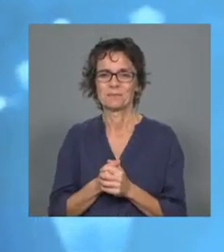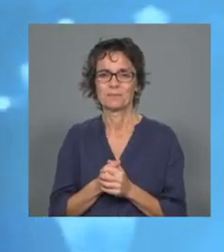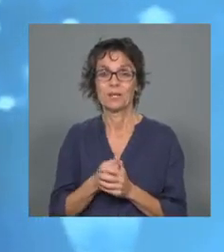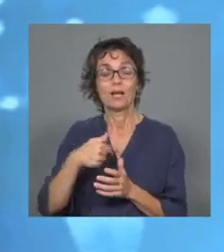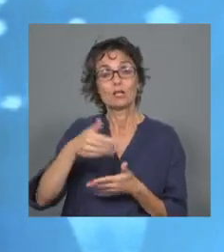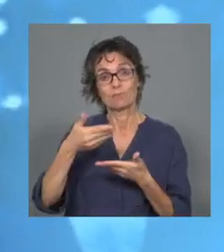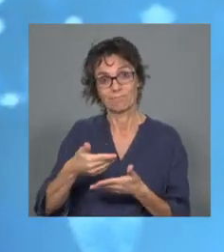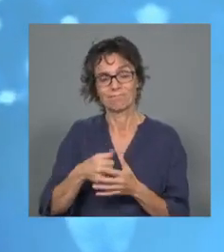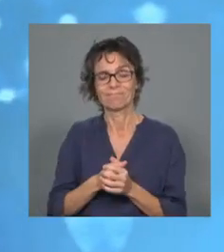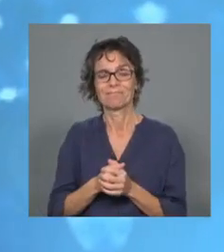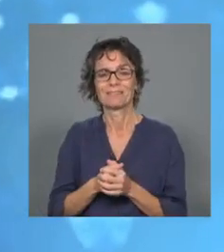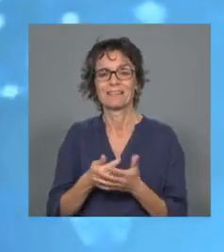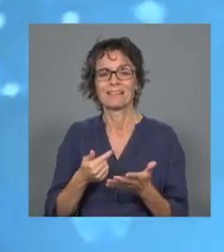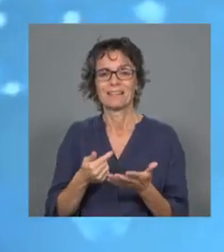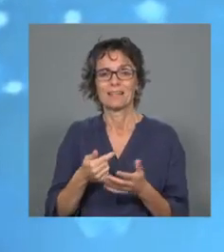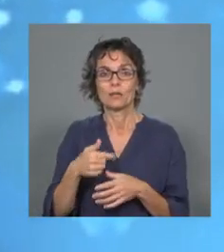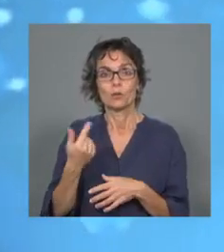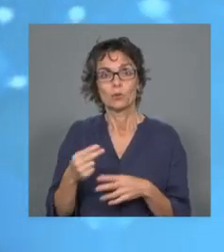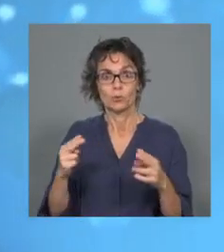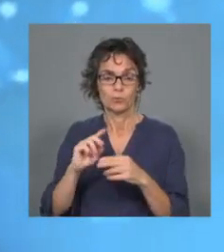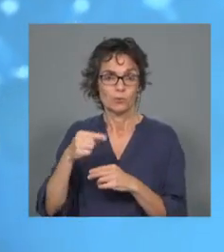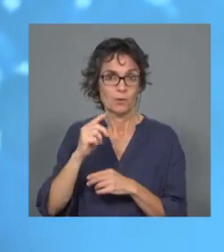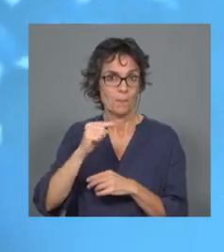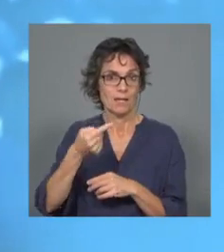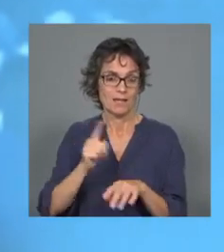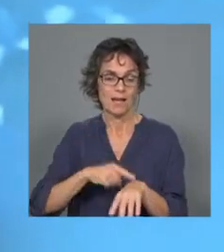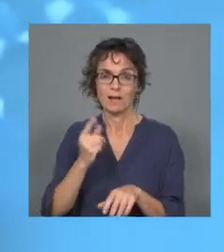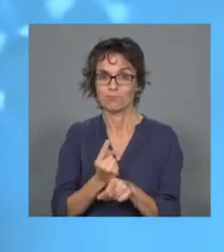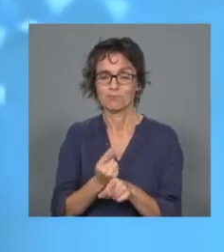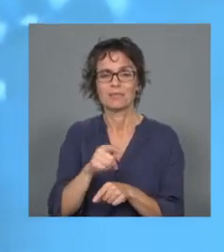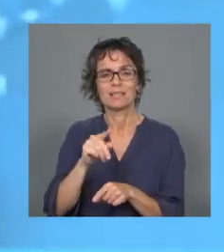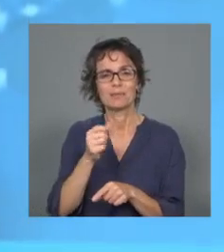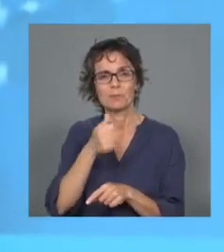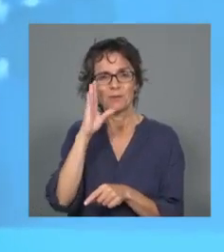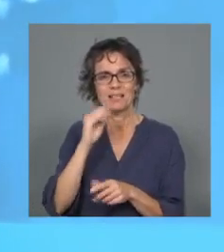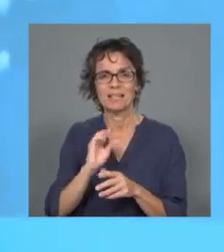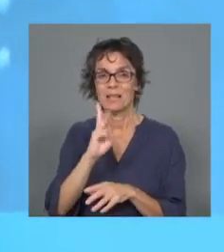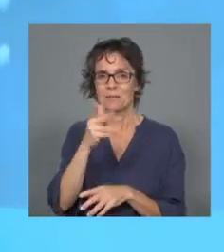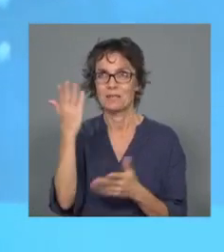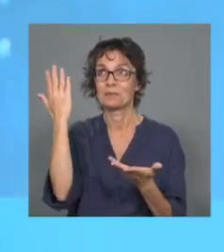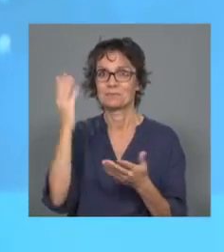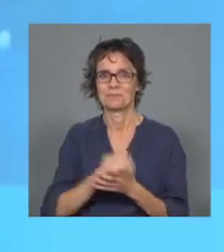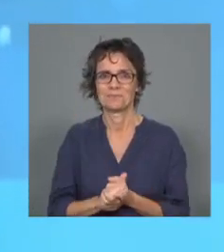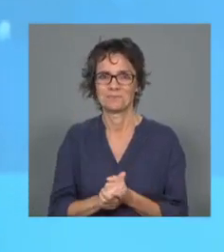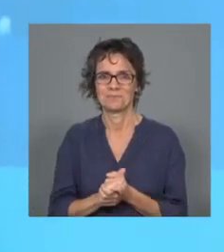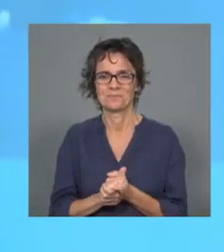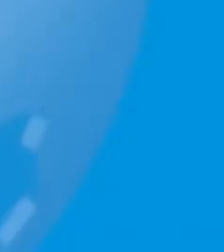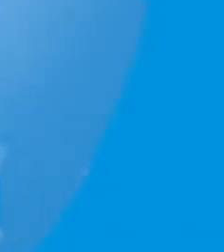por aqui, mas na certeza de um novo encontro amanhã, à mesma hora. Tenha então uma muito boa tarde e até amanhã, se Deus quiser.